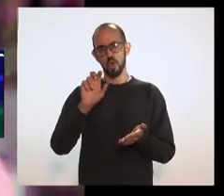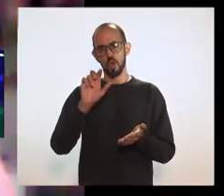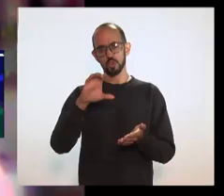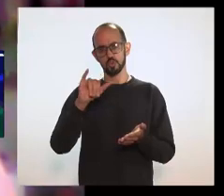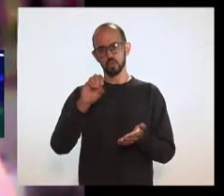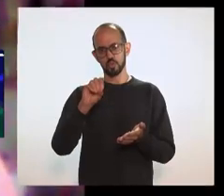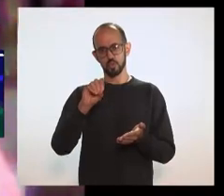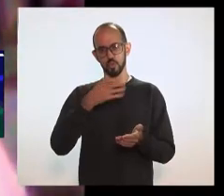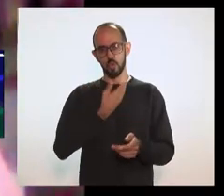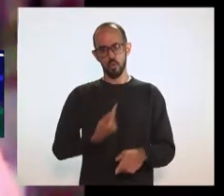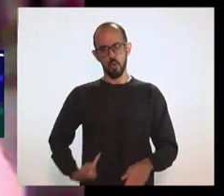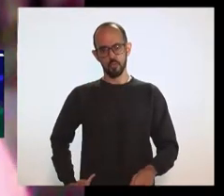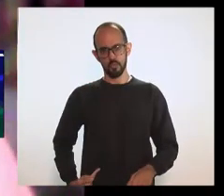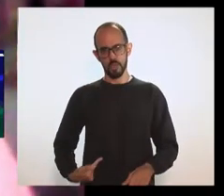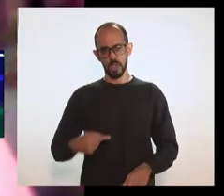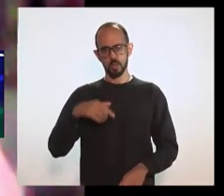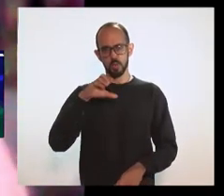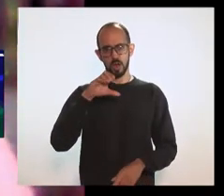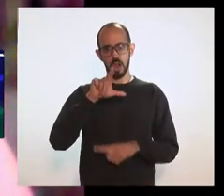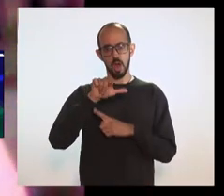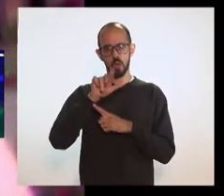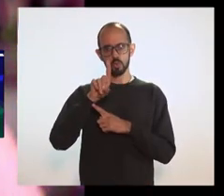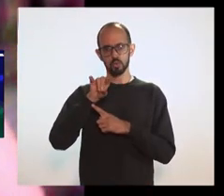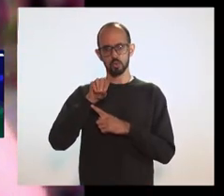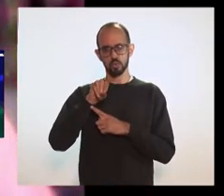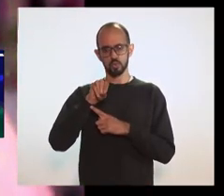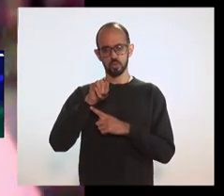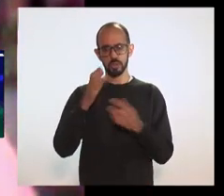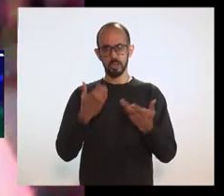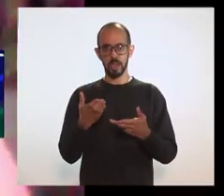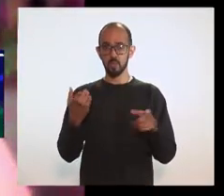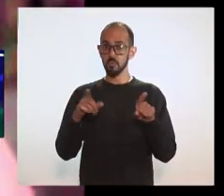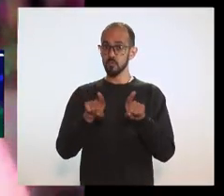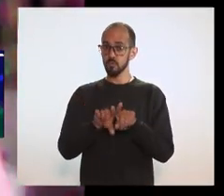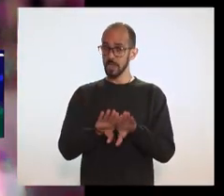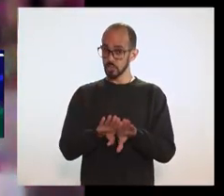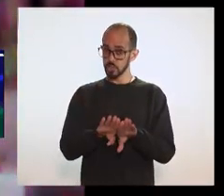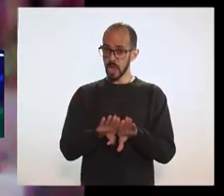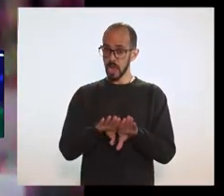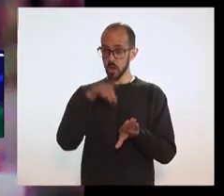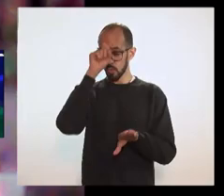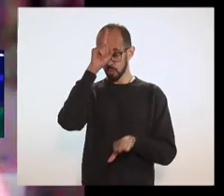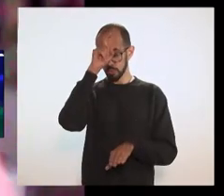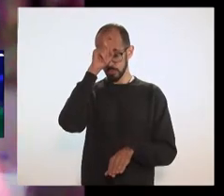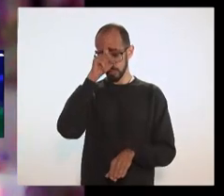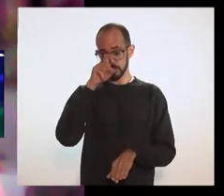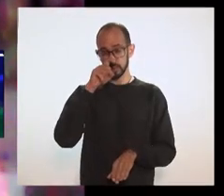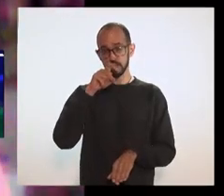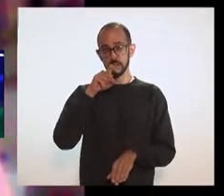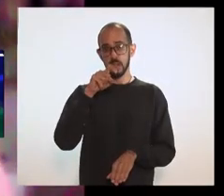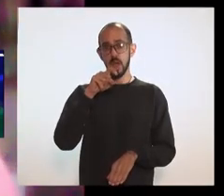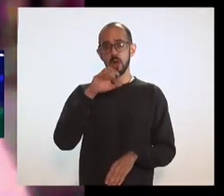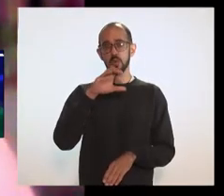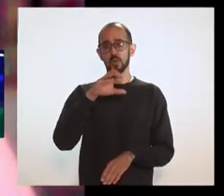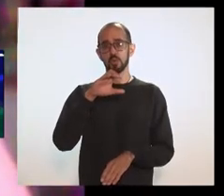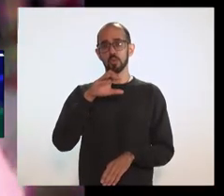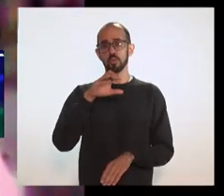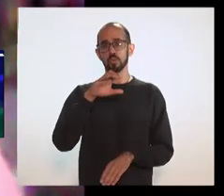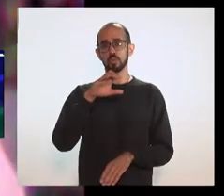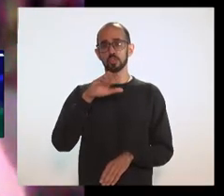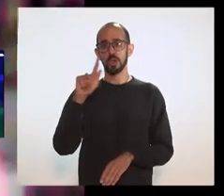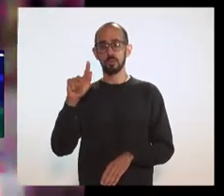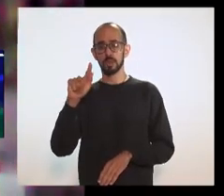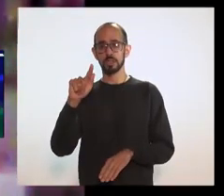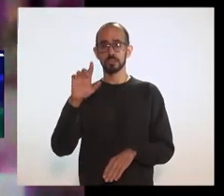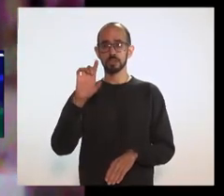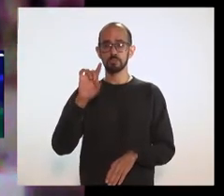está querendo fechar o Hospital Estadual Eduardo Rabelo, hospital na zona oeste da cidade do Rio de Janeiro,